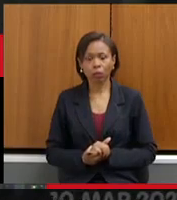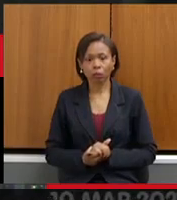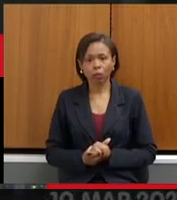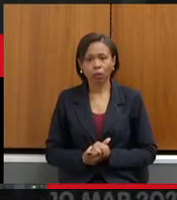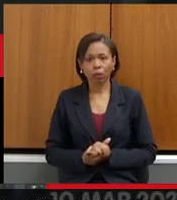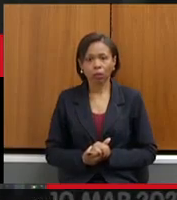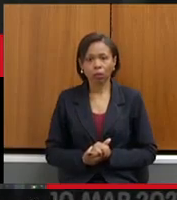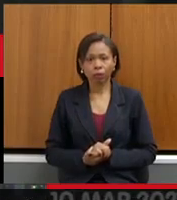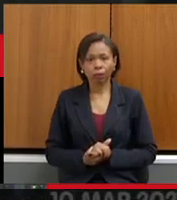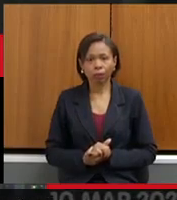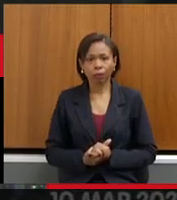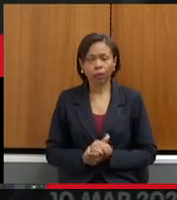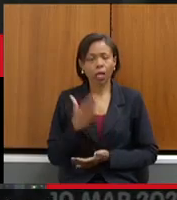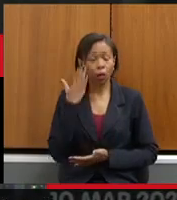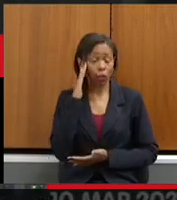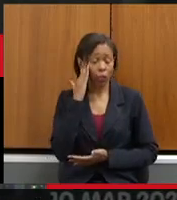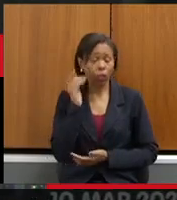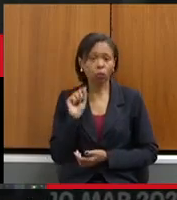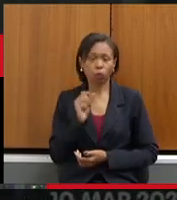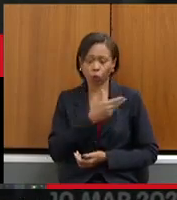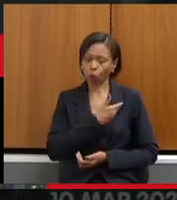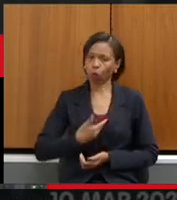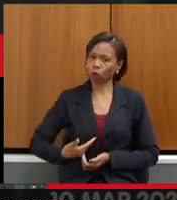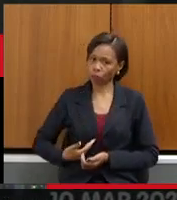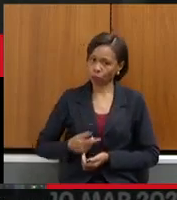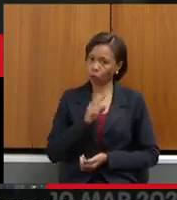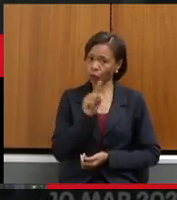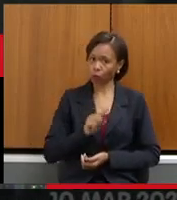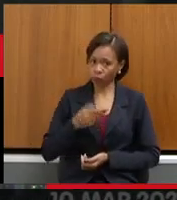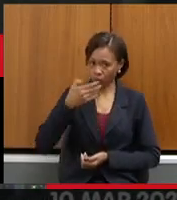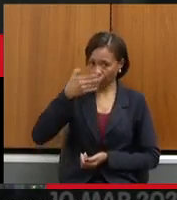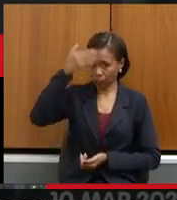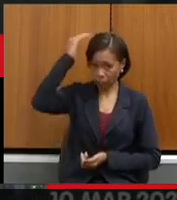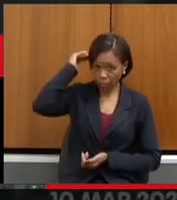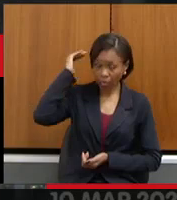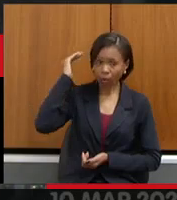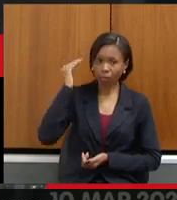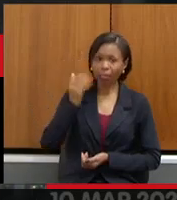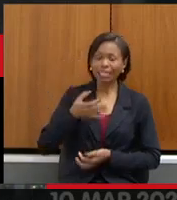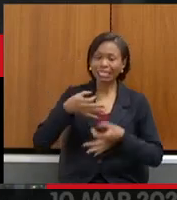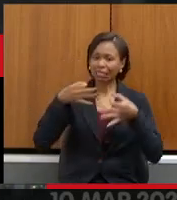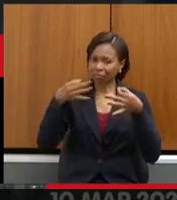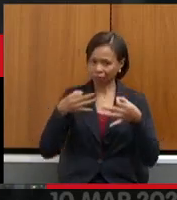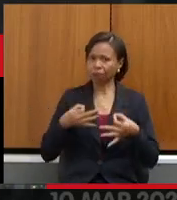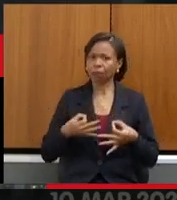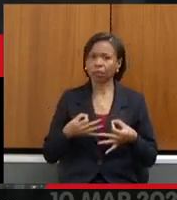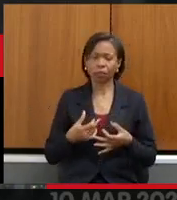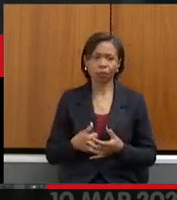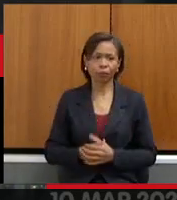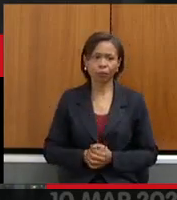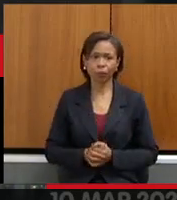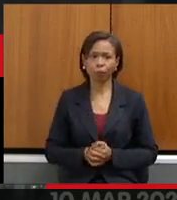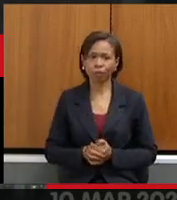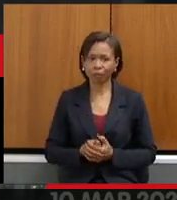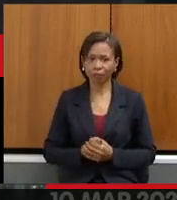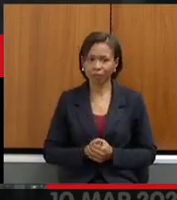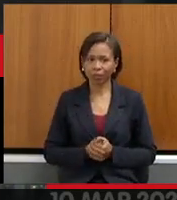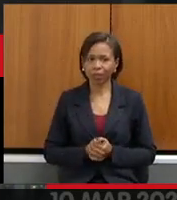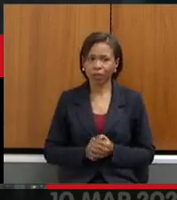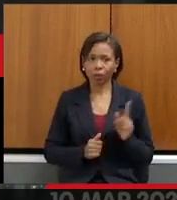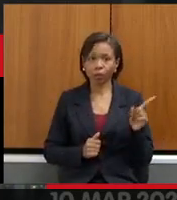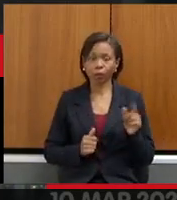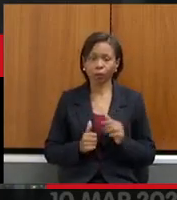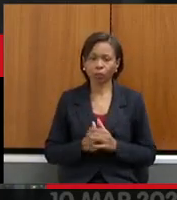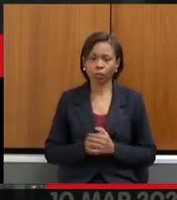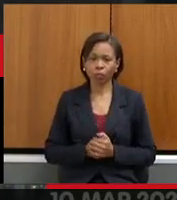eu entendo que o governador Romeu Zema é um governador mais coerentes do Brasil é o apoio que ele nos dá